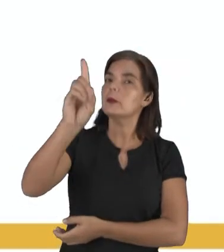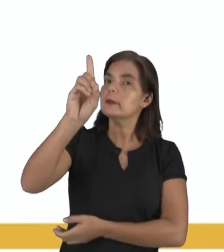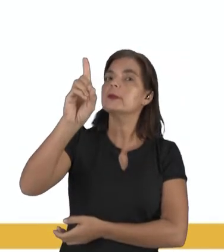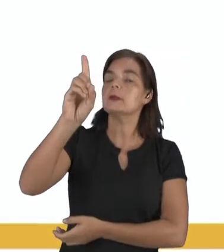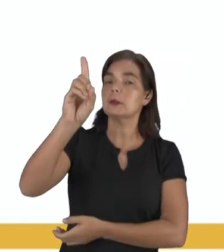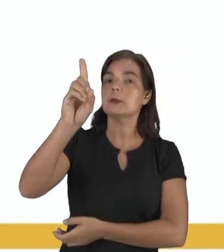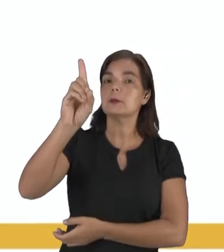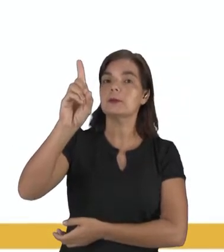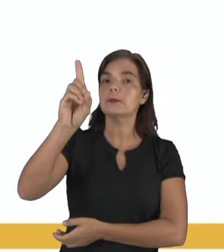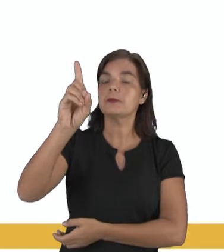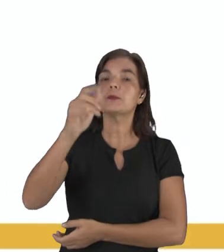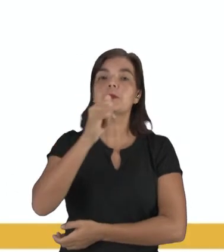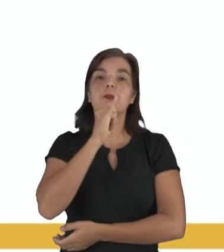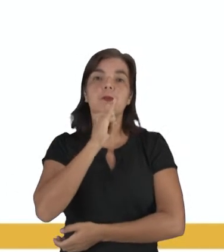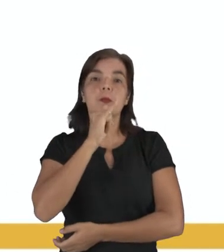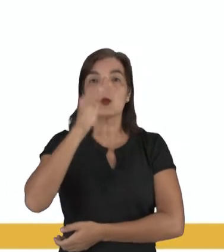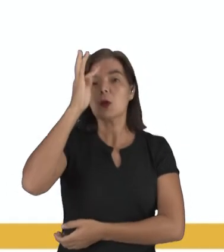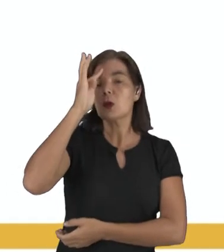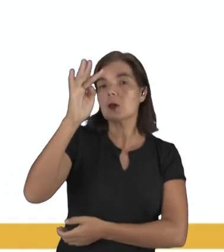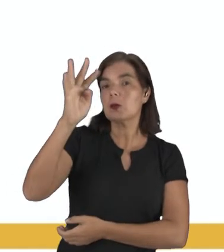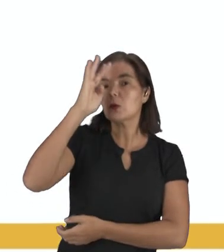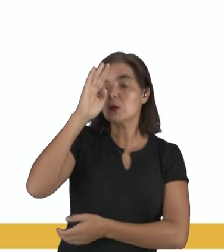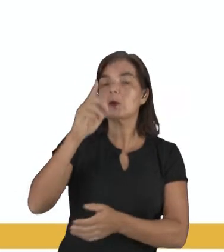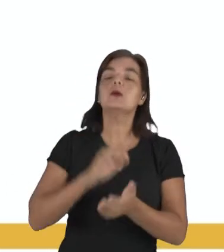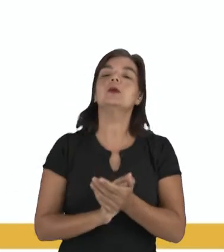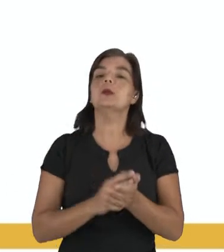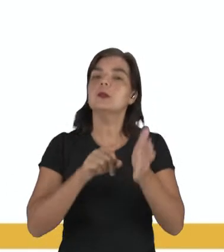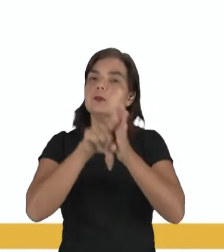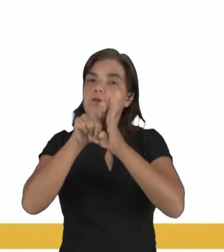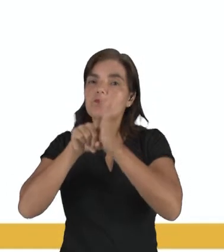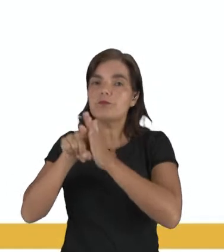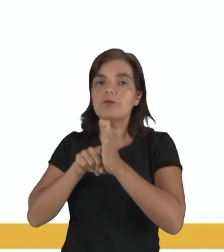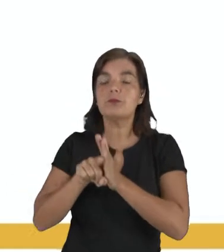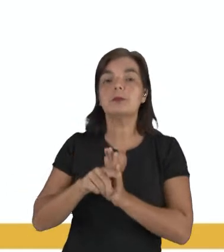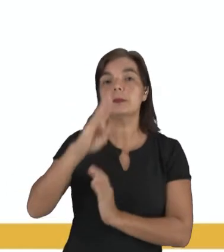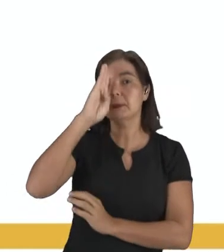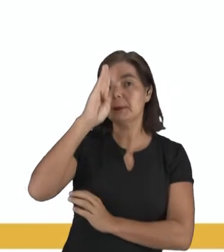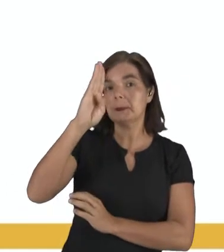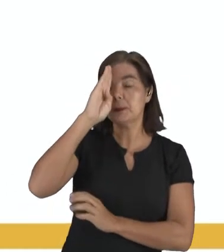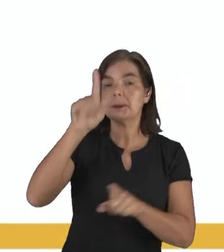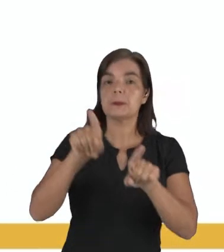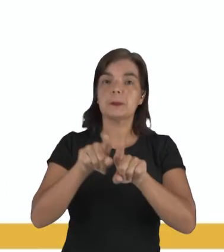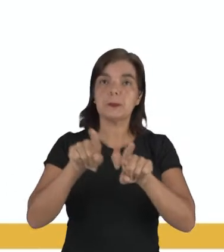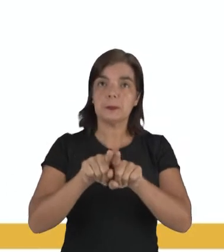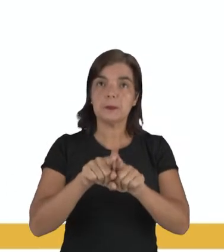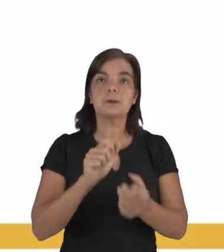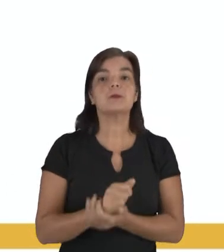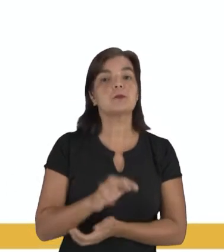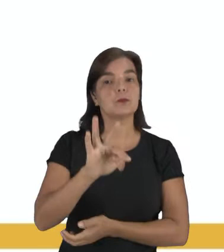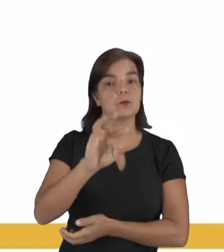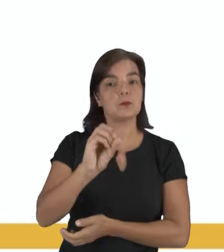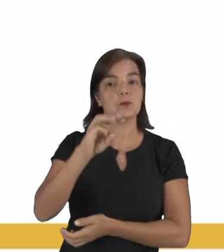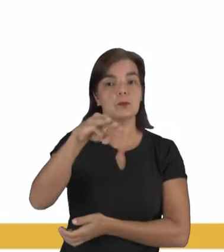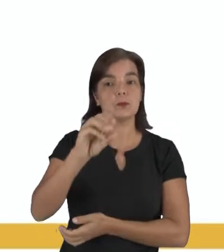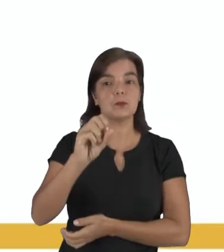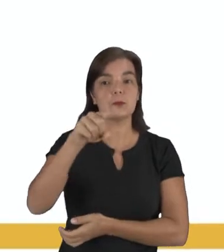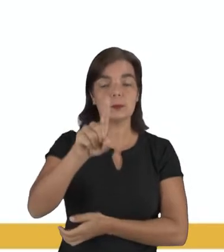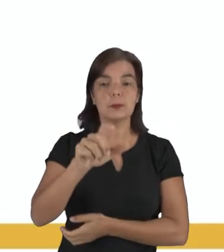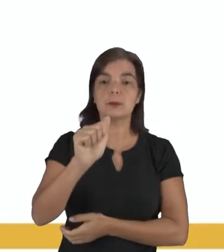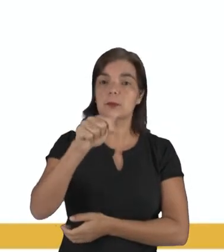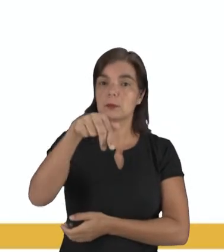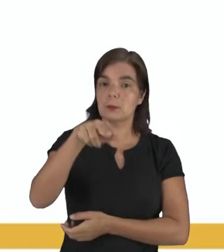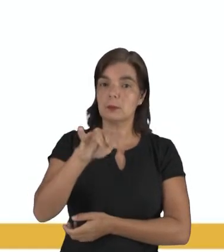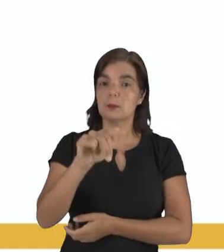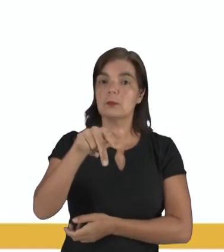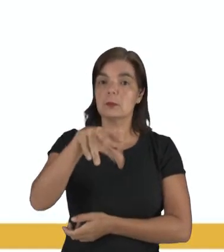para justificar, por exemplo, teorias científicas. Então, principalmente São Tomás de Aquino, ele utilizava